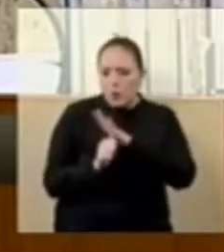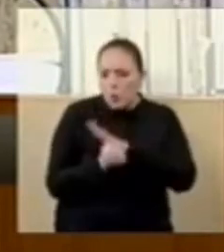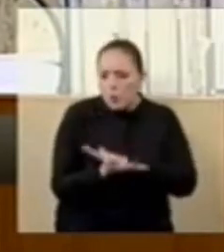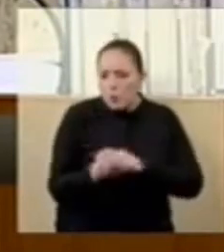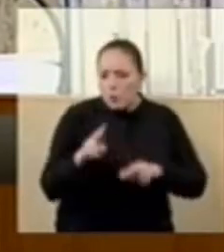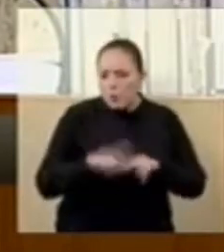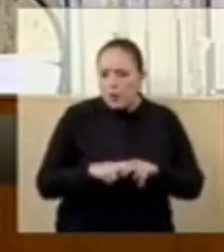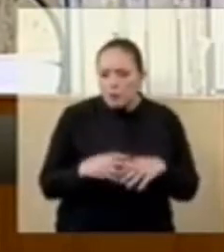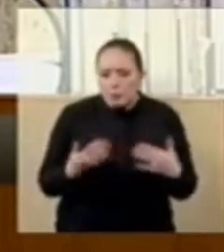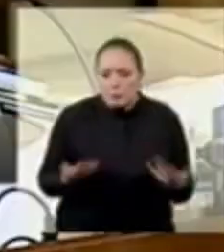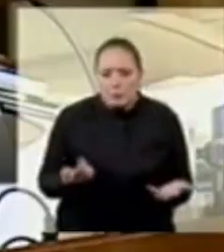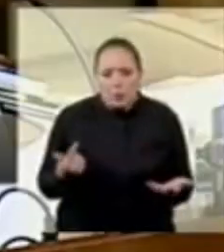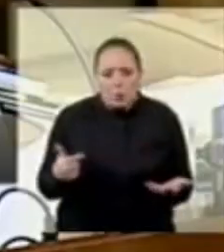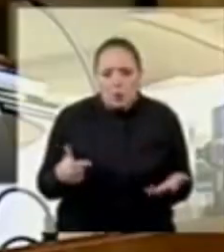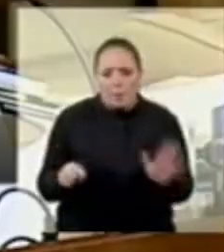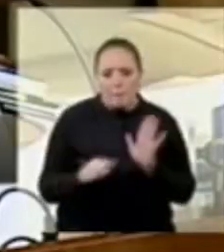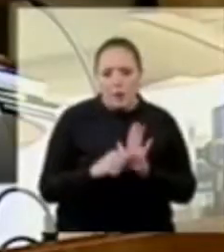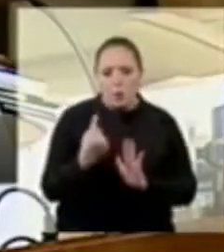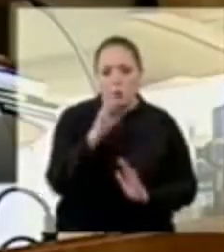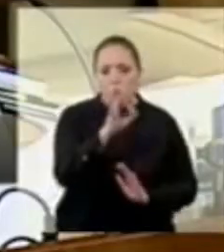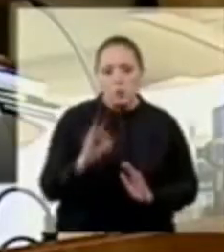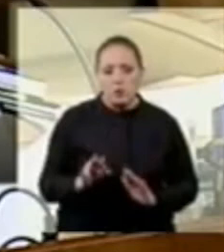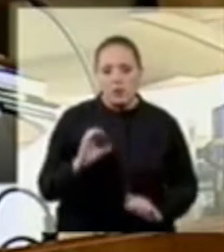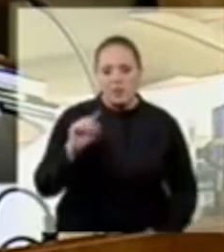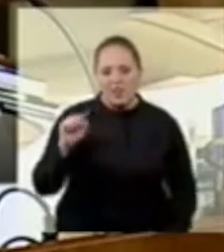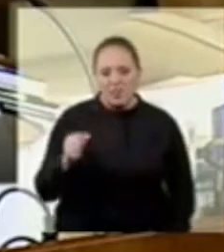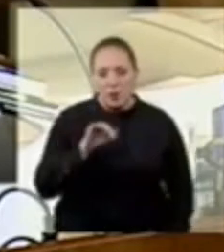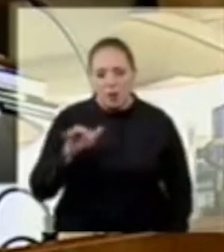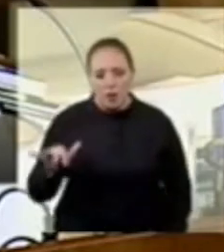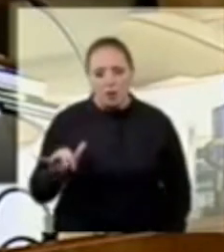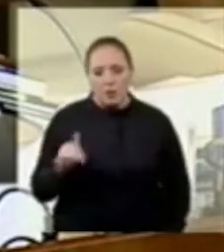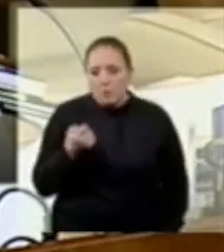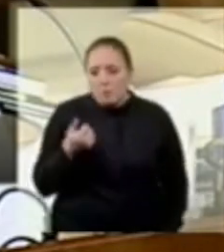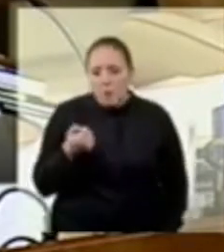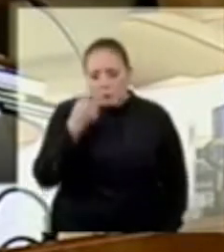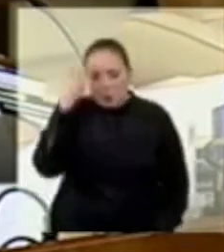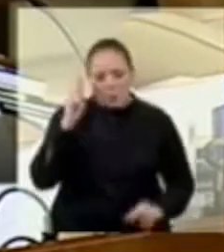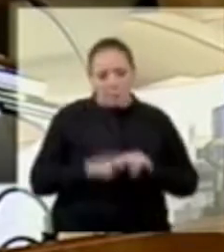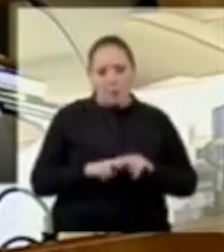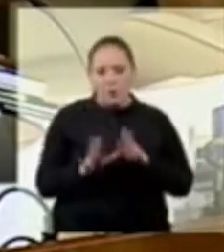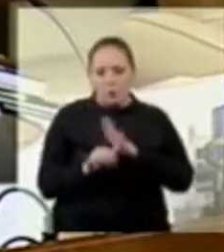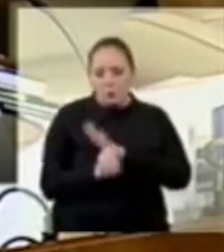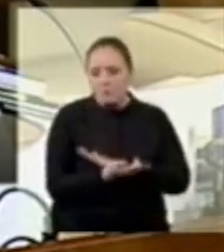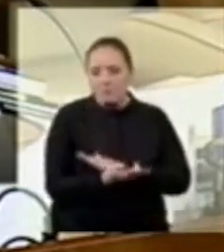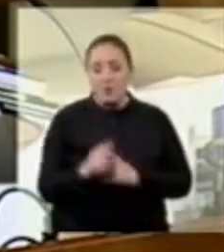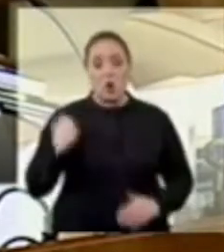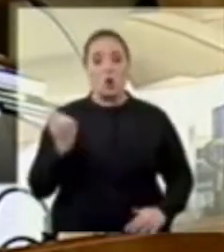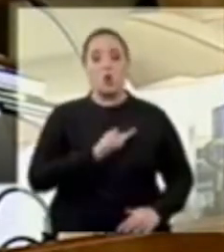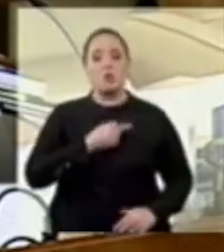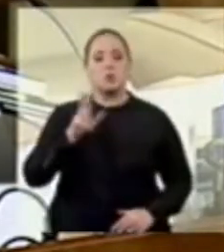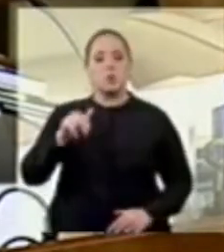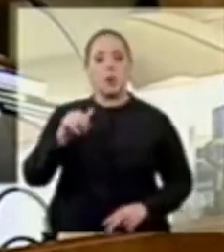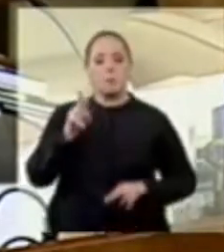não tem nem estatística dá menos de 1% a 0,1 uma coisa por cento nós não prendemos